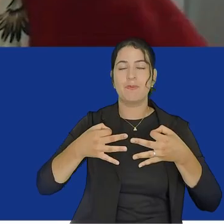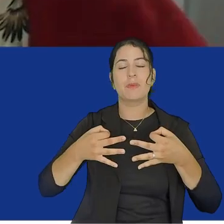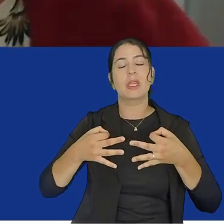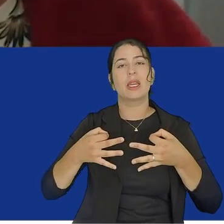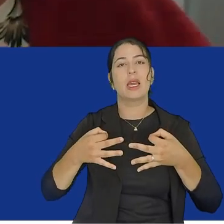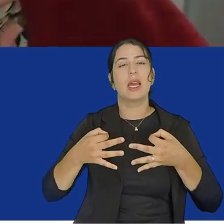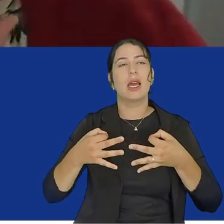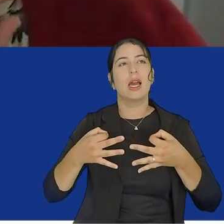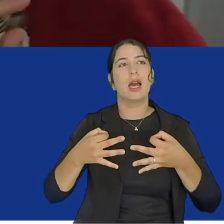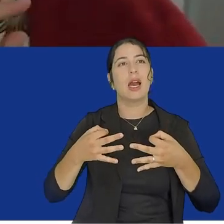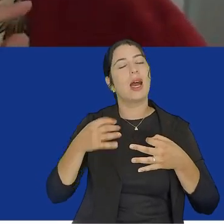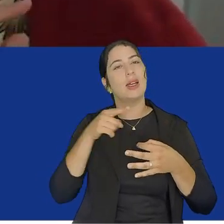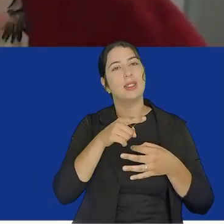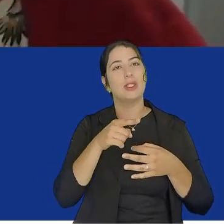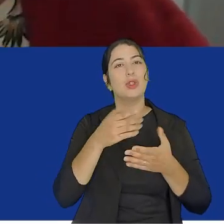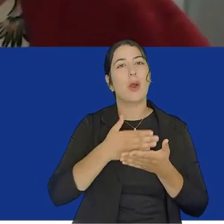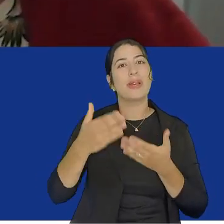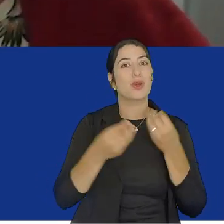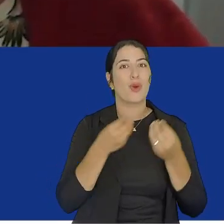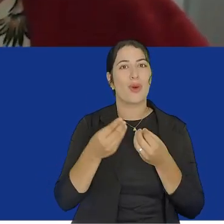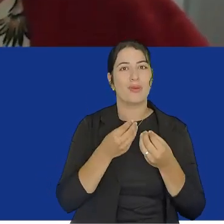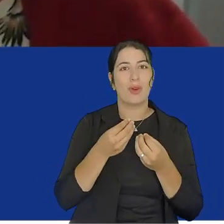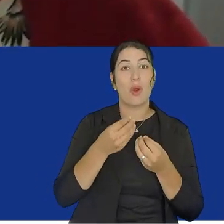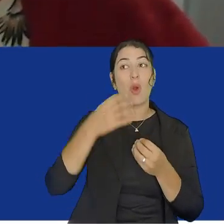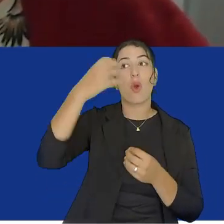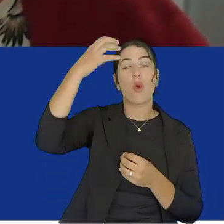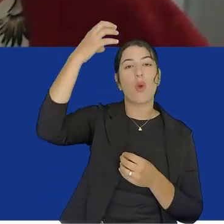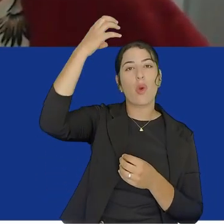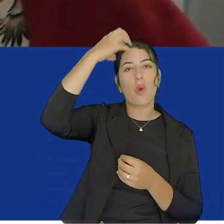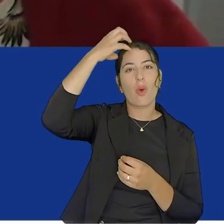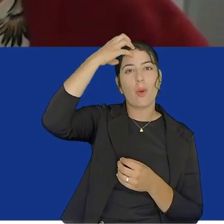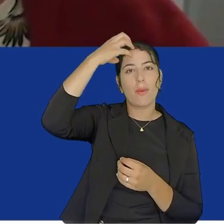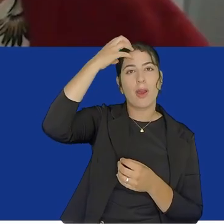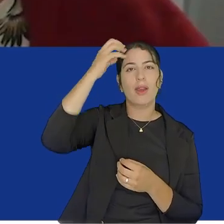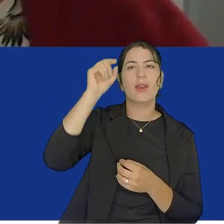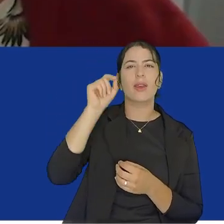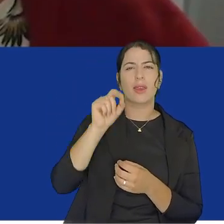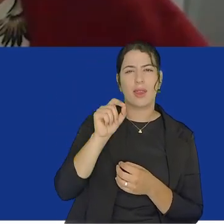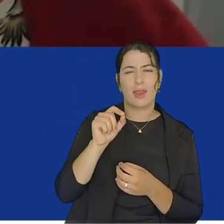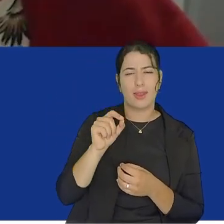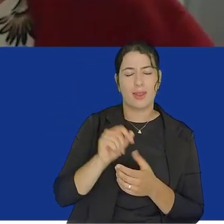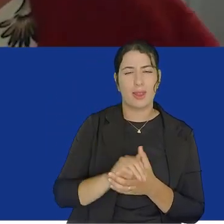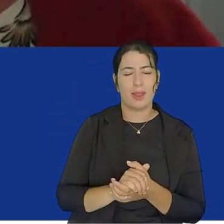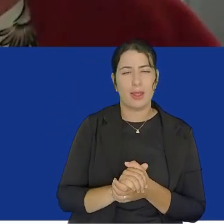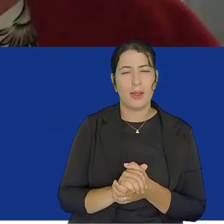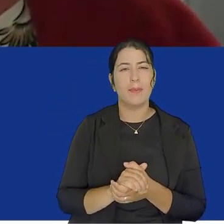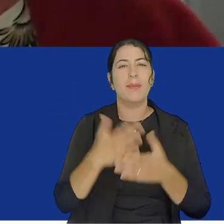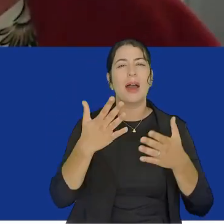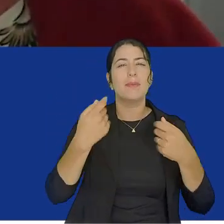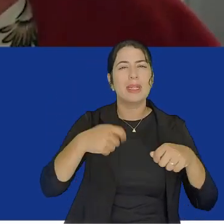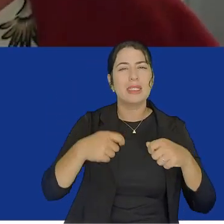pouco, né? Mas não é. É muito. Porque é uma escuta de fato atenta, qualificada, escutar